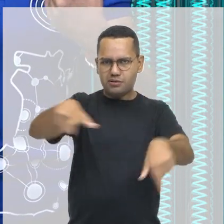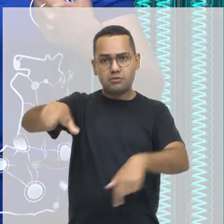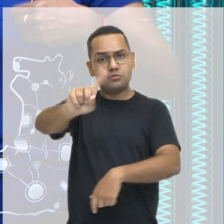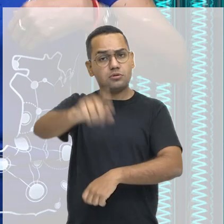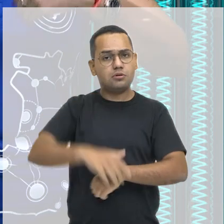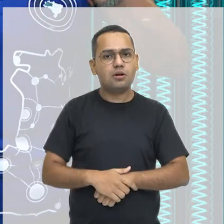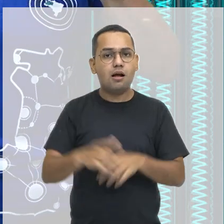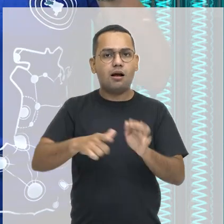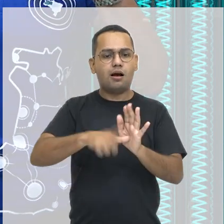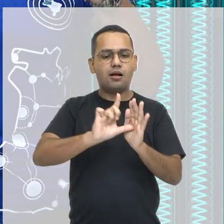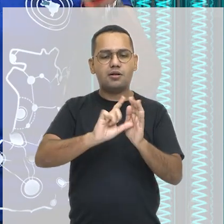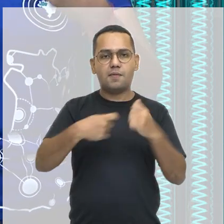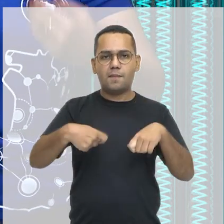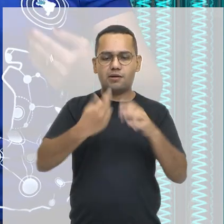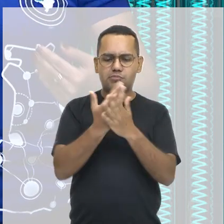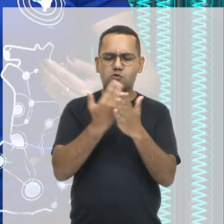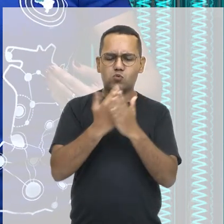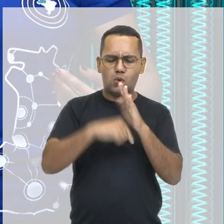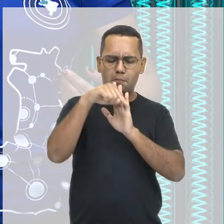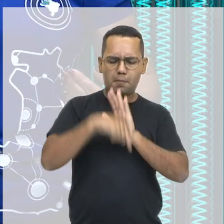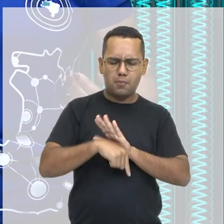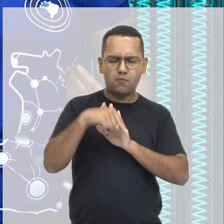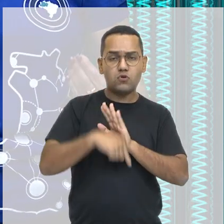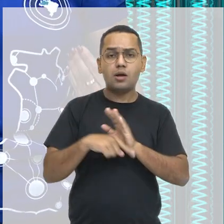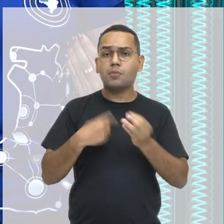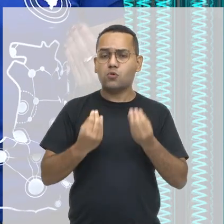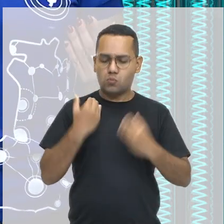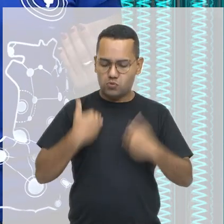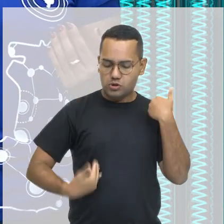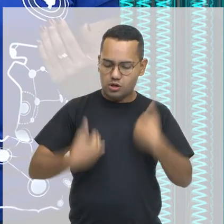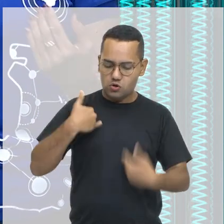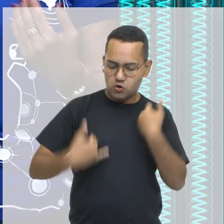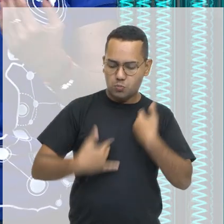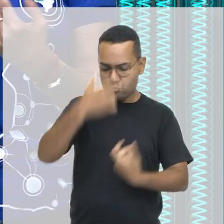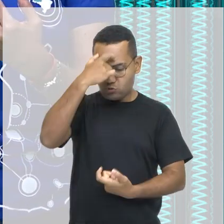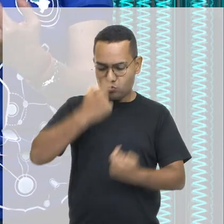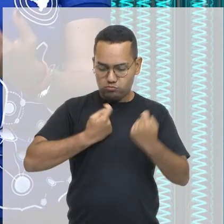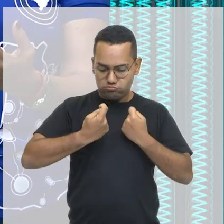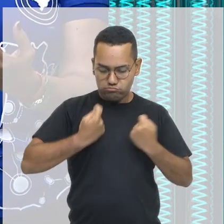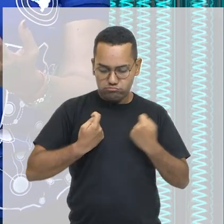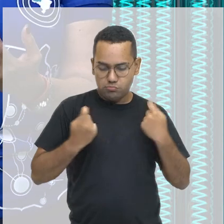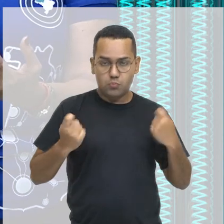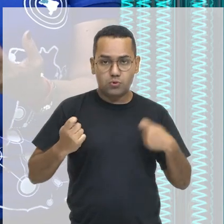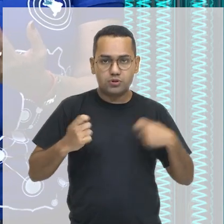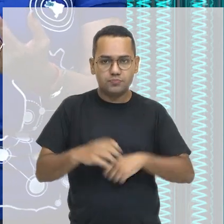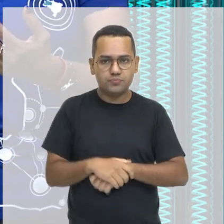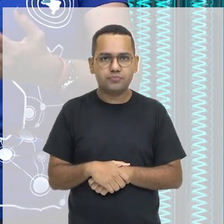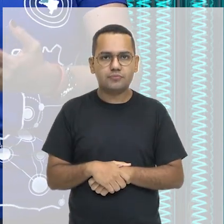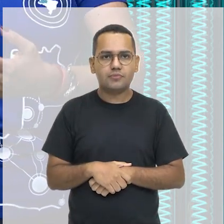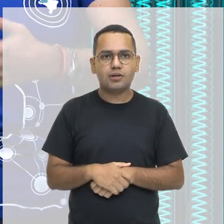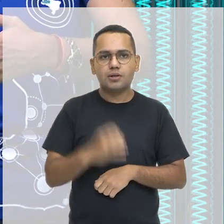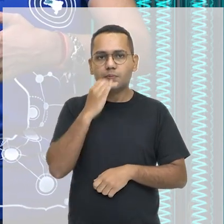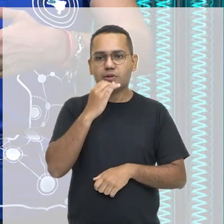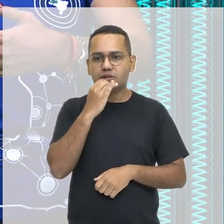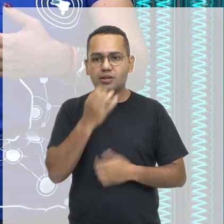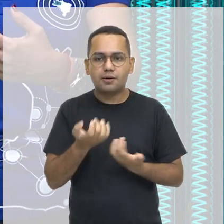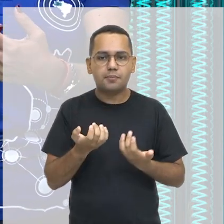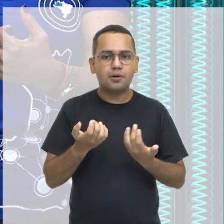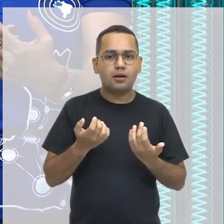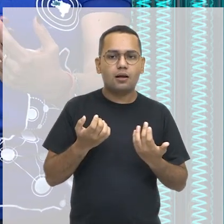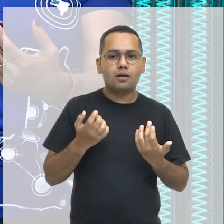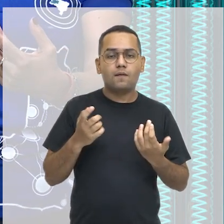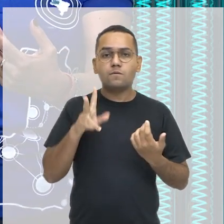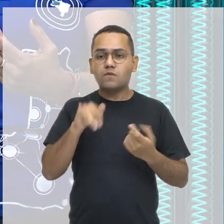um estudo corporal, de consciência. Se ele vai representar um personagem, ele tem que fazer um